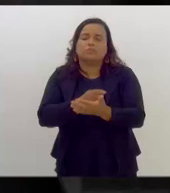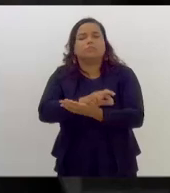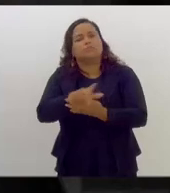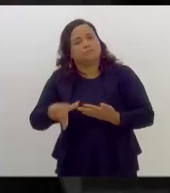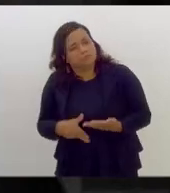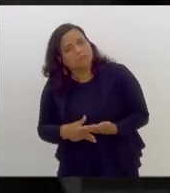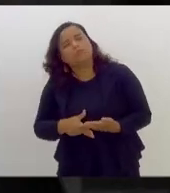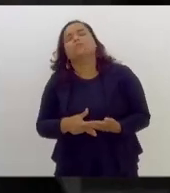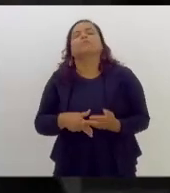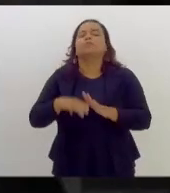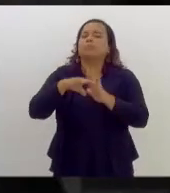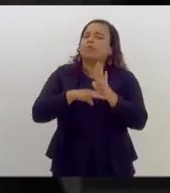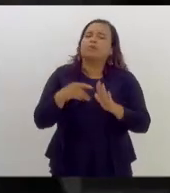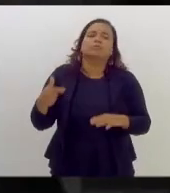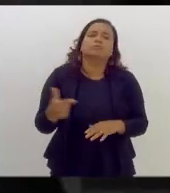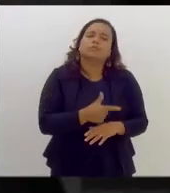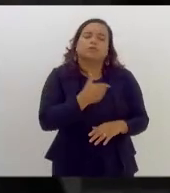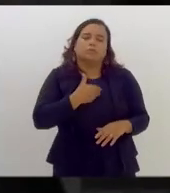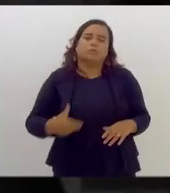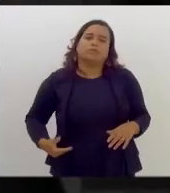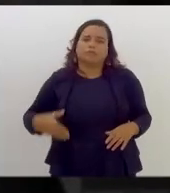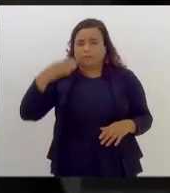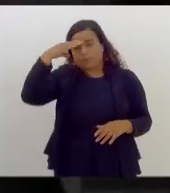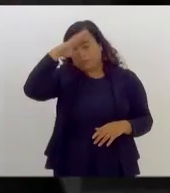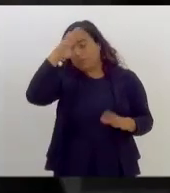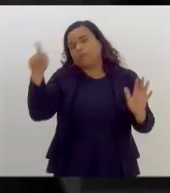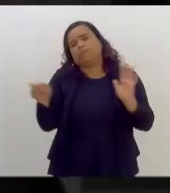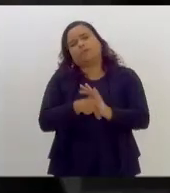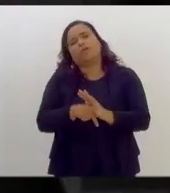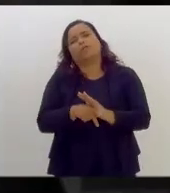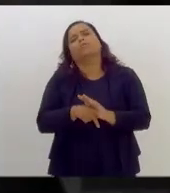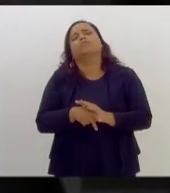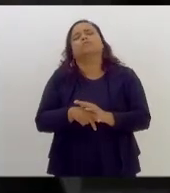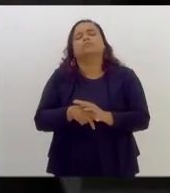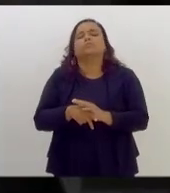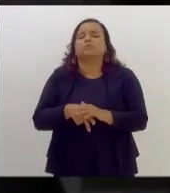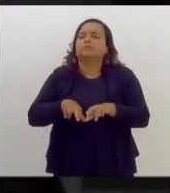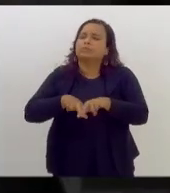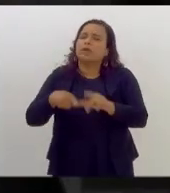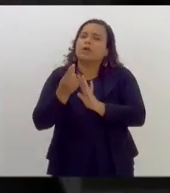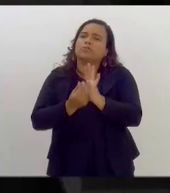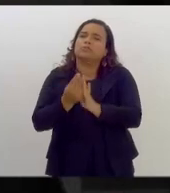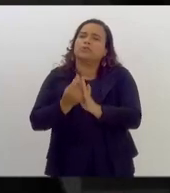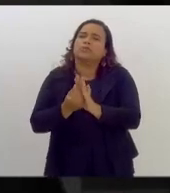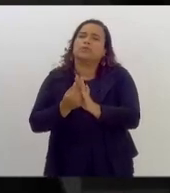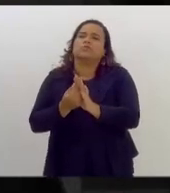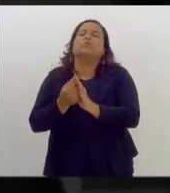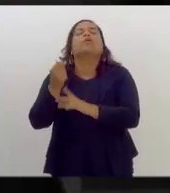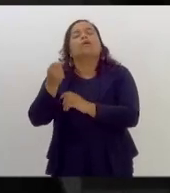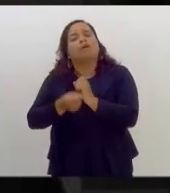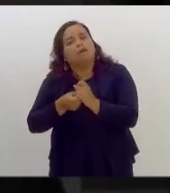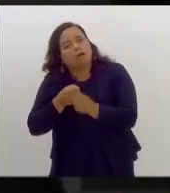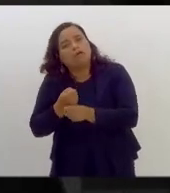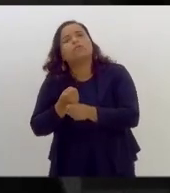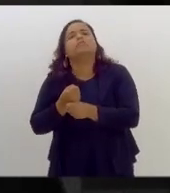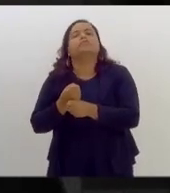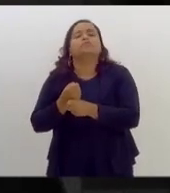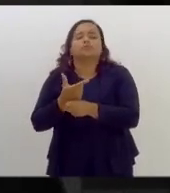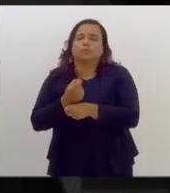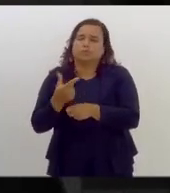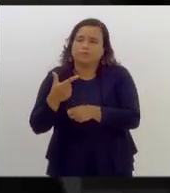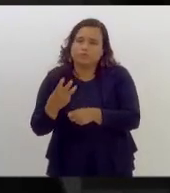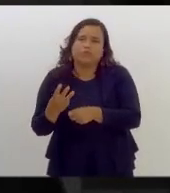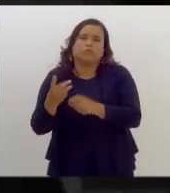não foram programados pelo governo Bolsonaro para da peça orçamentária para 2023. Então, seja falta de coerência,